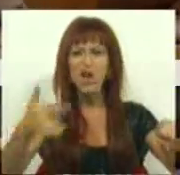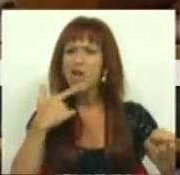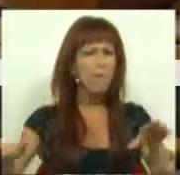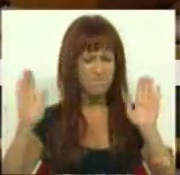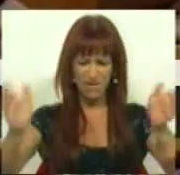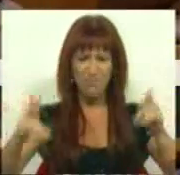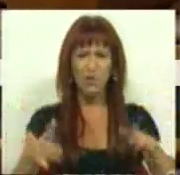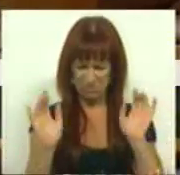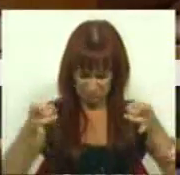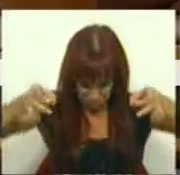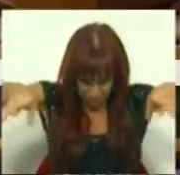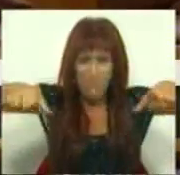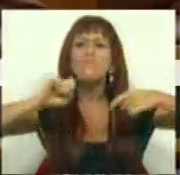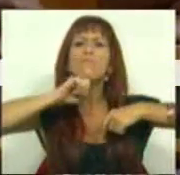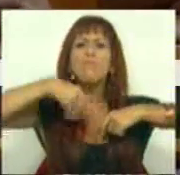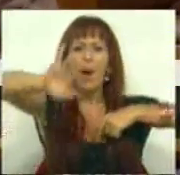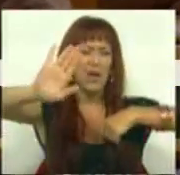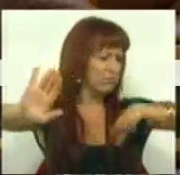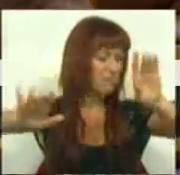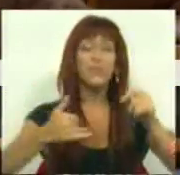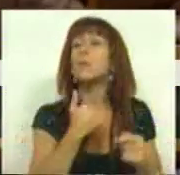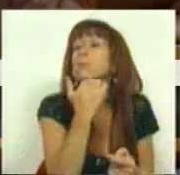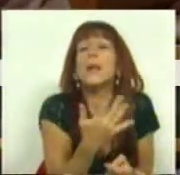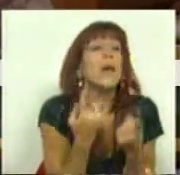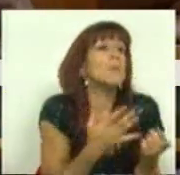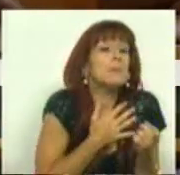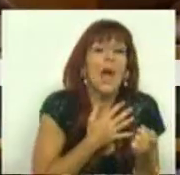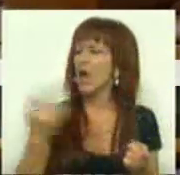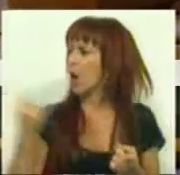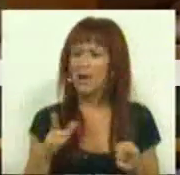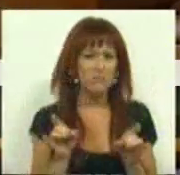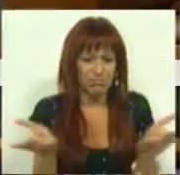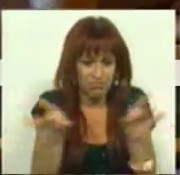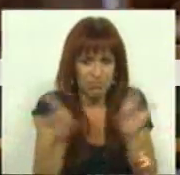precisamos, dispensamos perfeitamente quer a devoção de uns, quer a obrigação de outros.